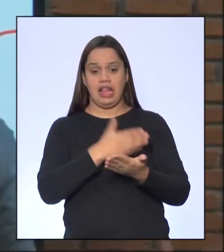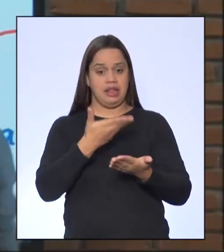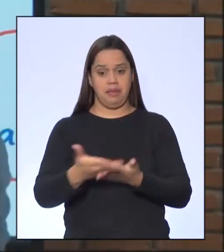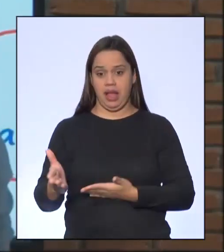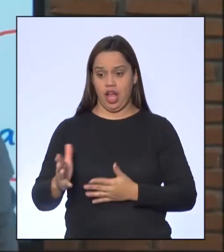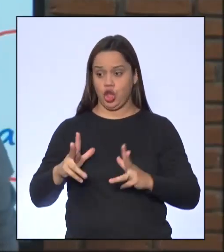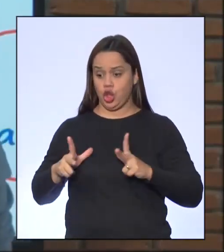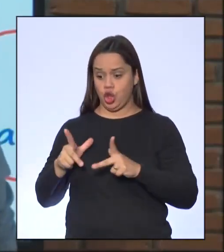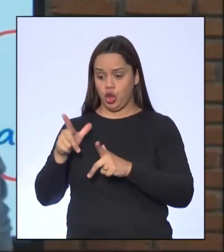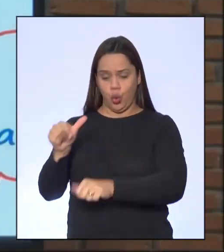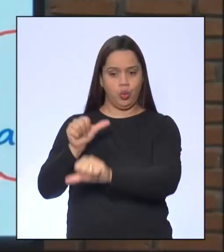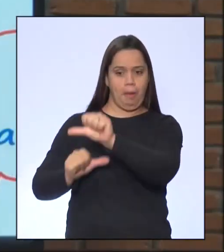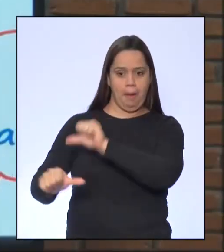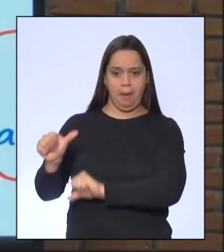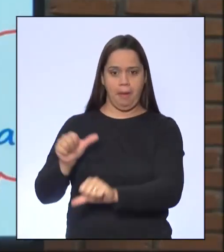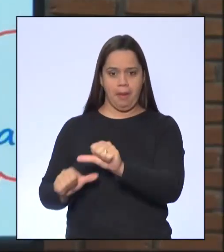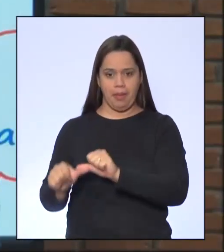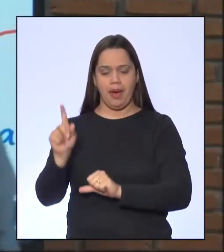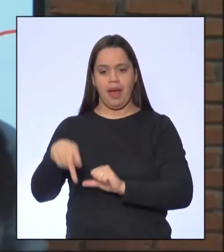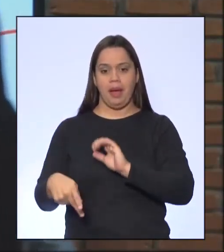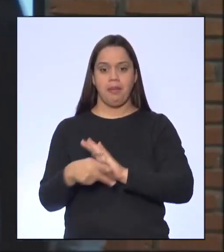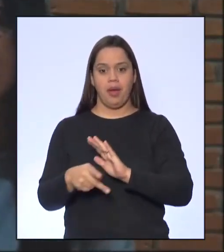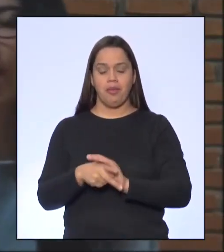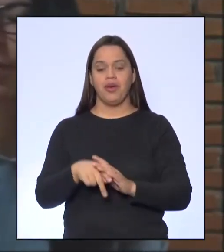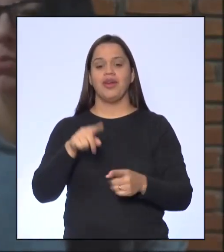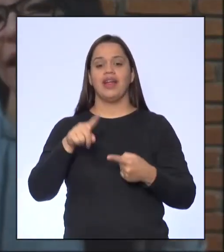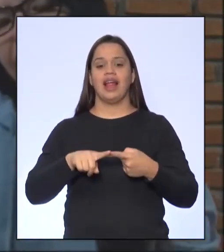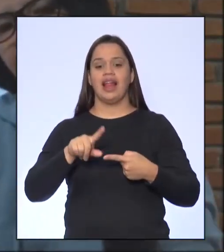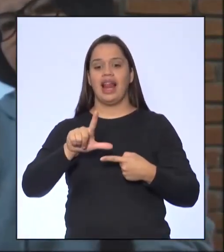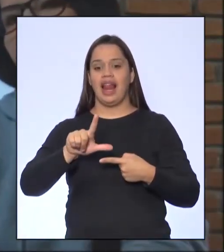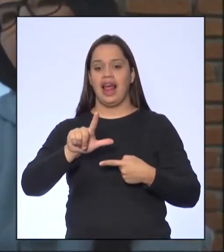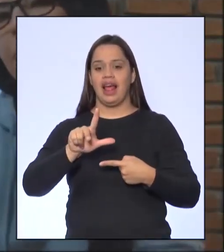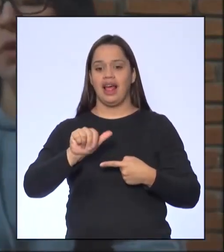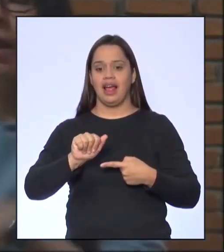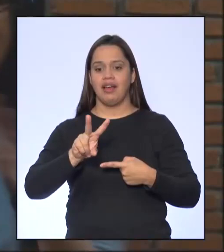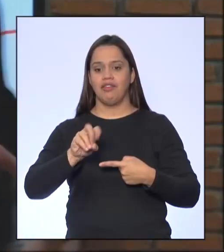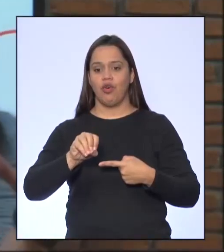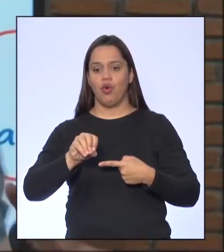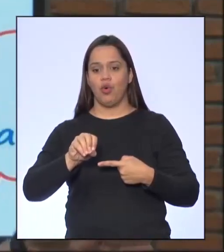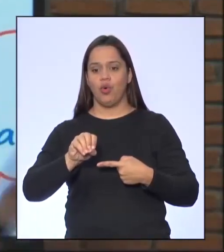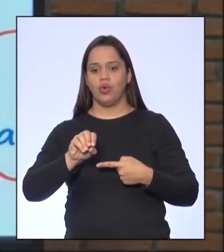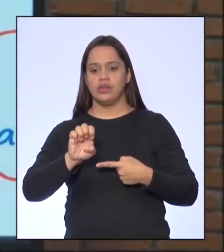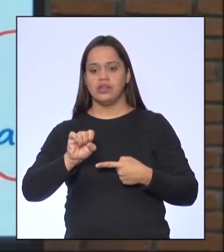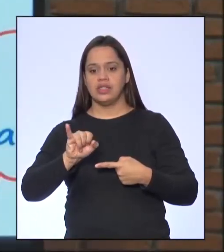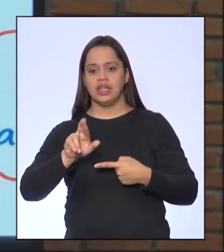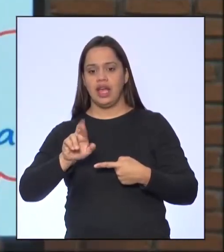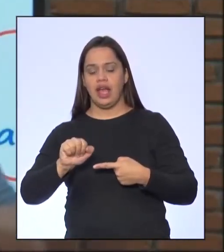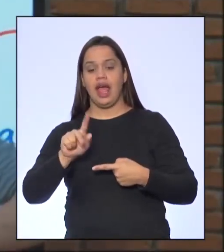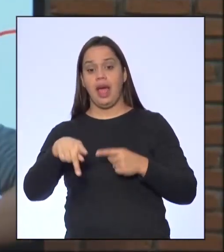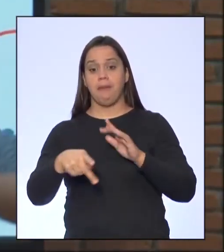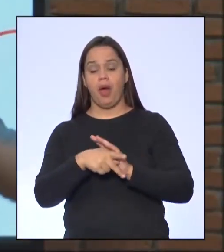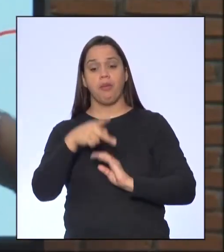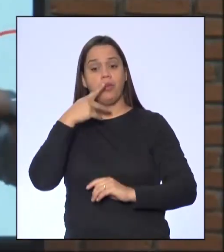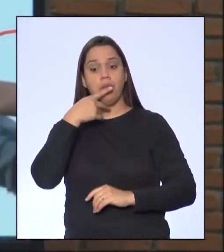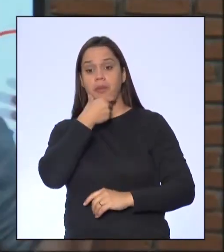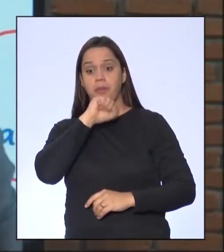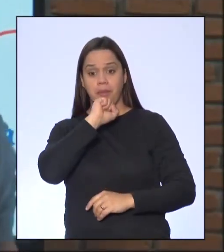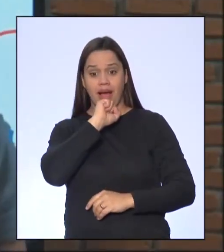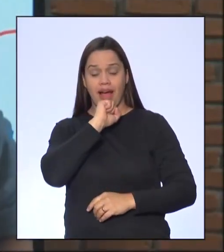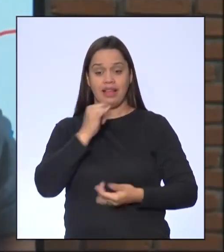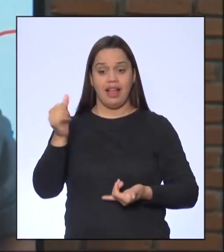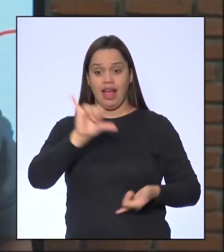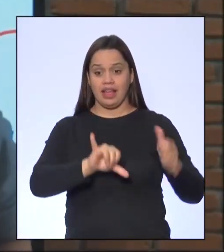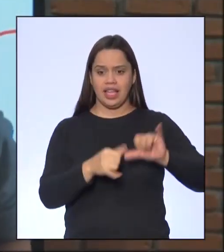tudo se transforma. Essa frase é de Lavoisier, pai da química. Pai da química porque ele